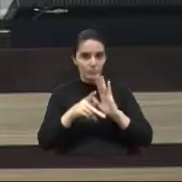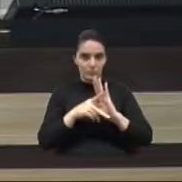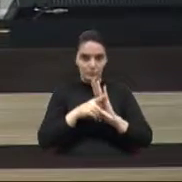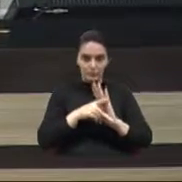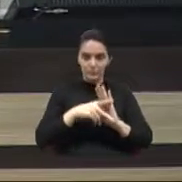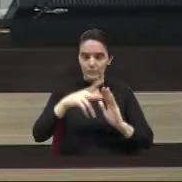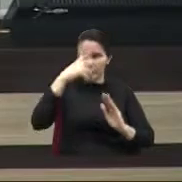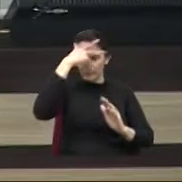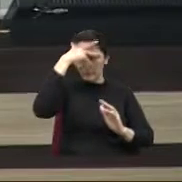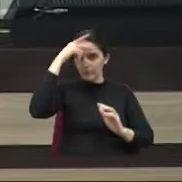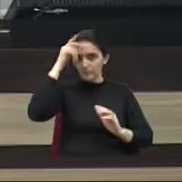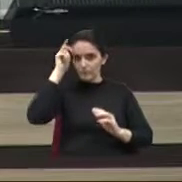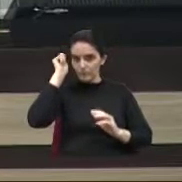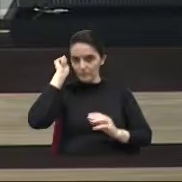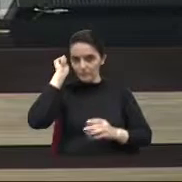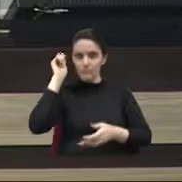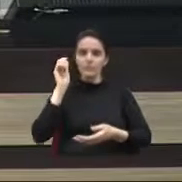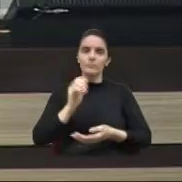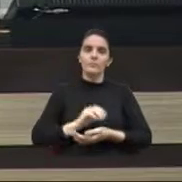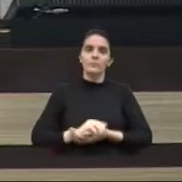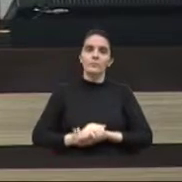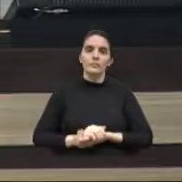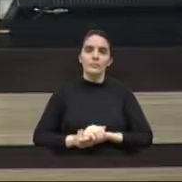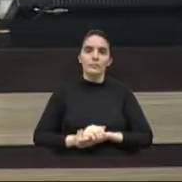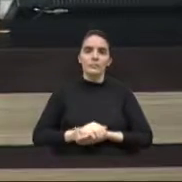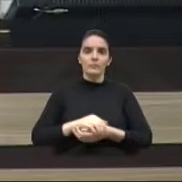que compõem o Poder Executivo Municipal.